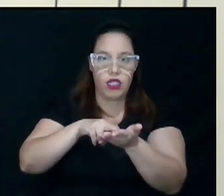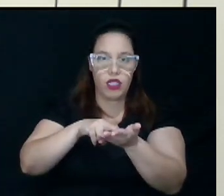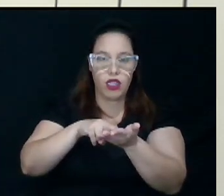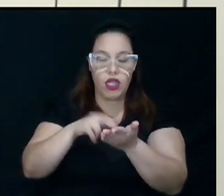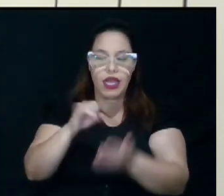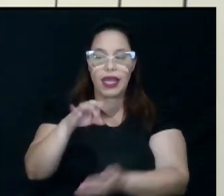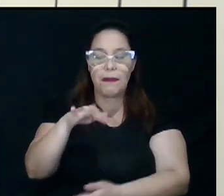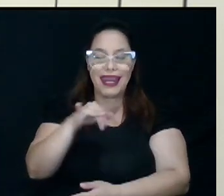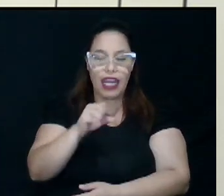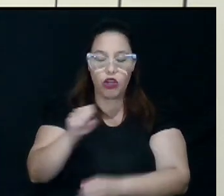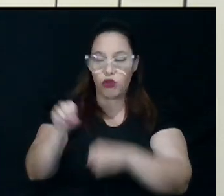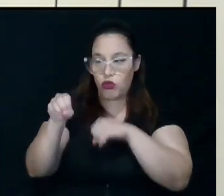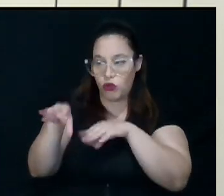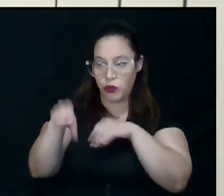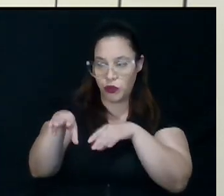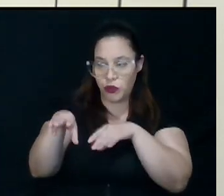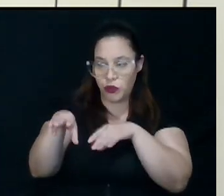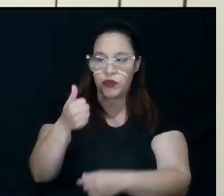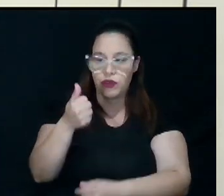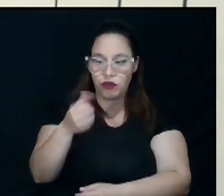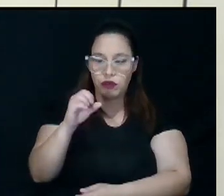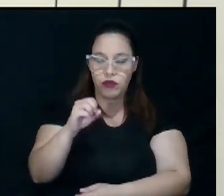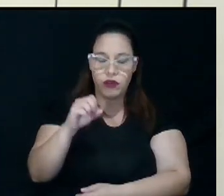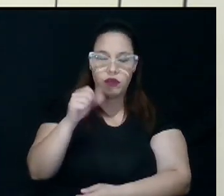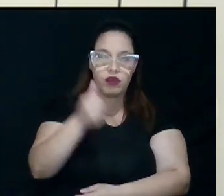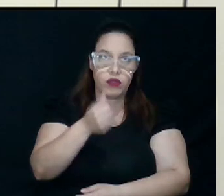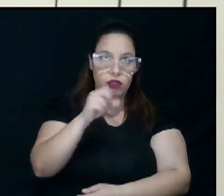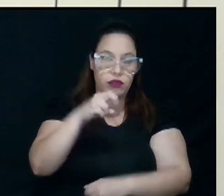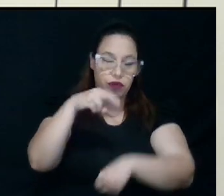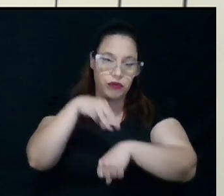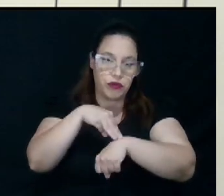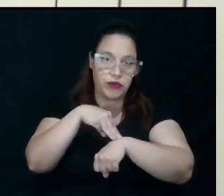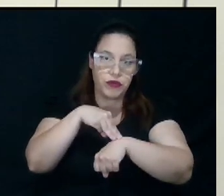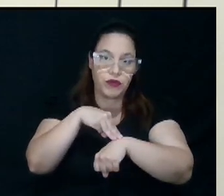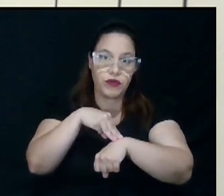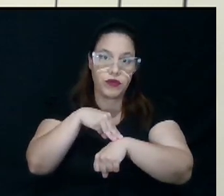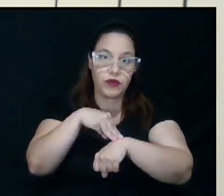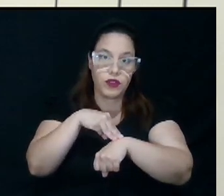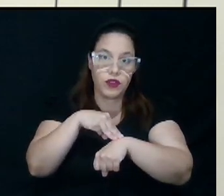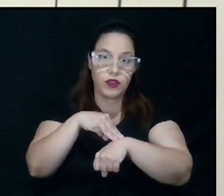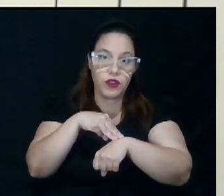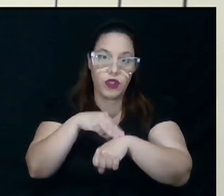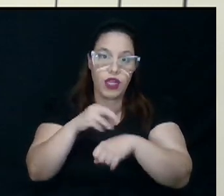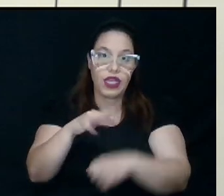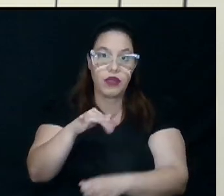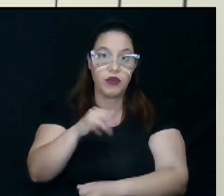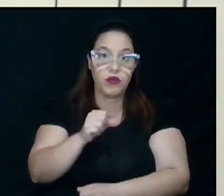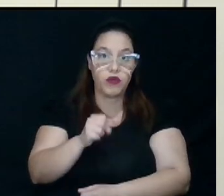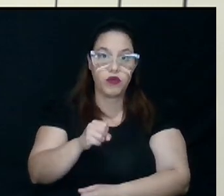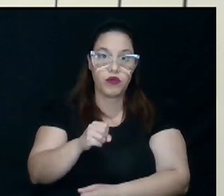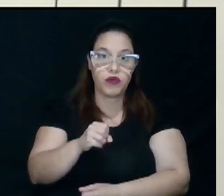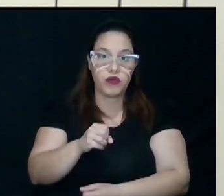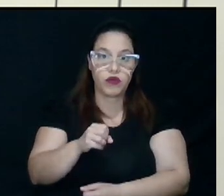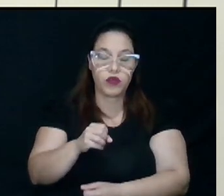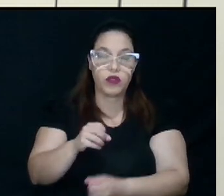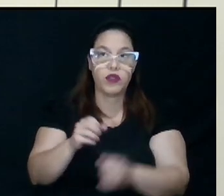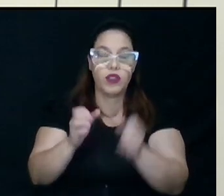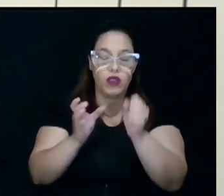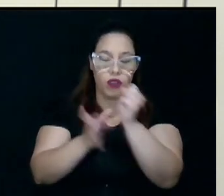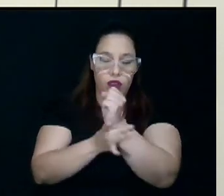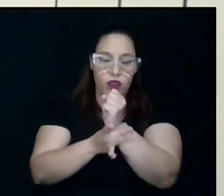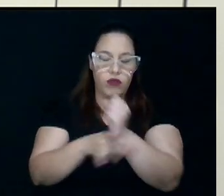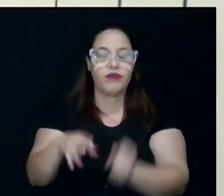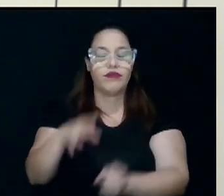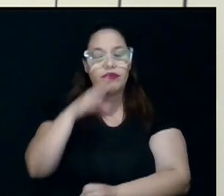às 10h15 da manhã, logo na sequência, acontece o seminário de proteção aos direitos da criança, do adolescente